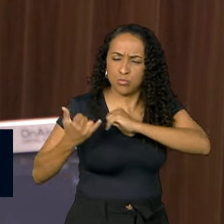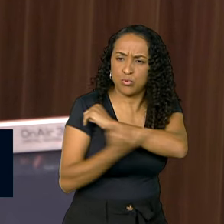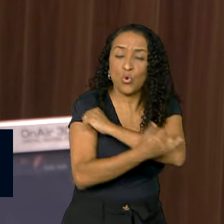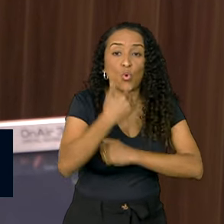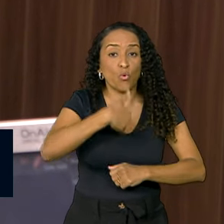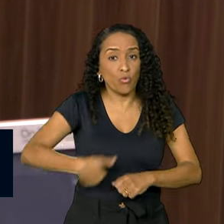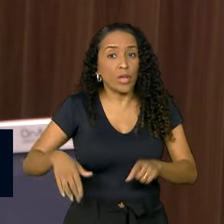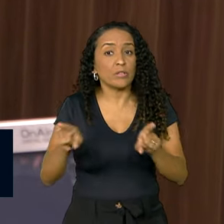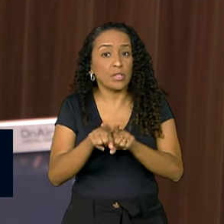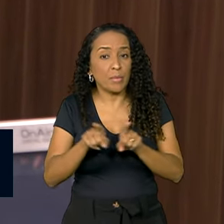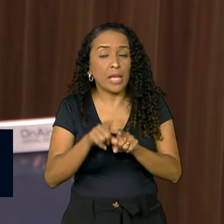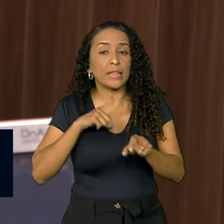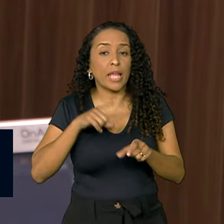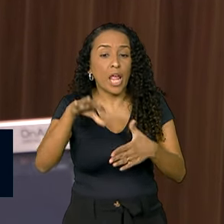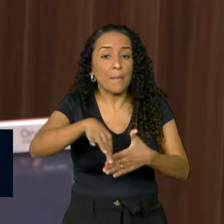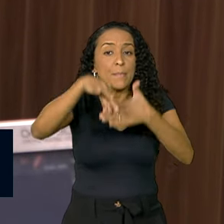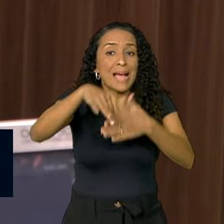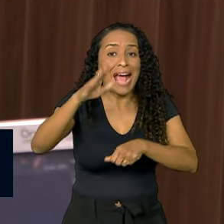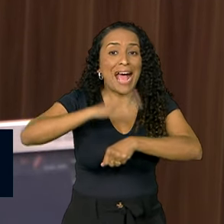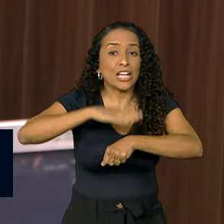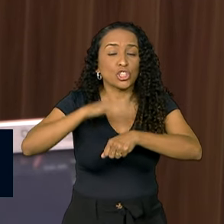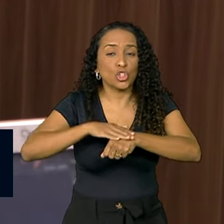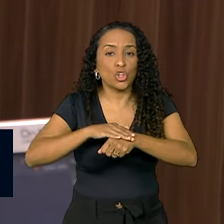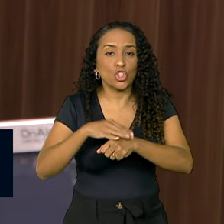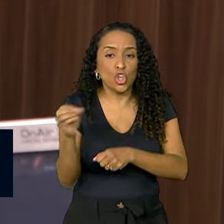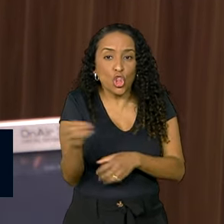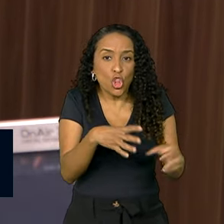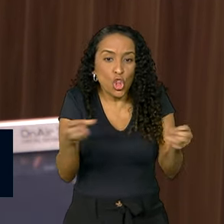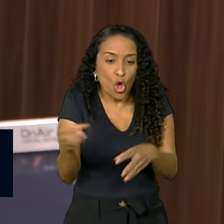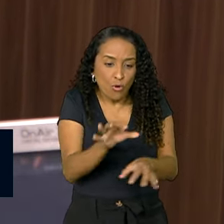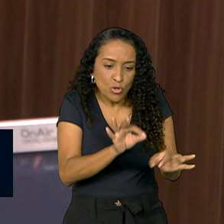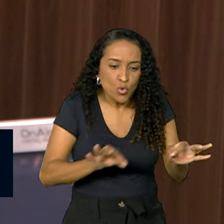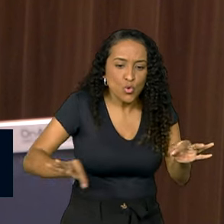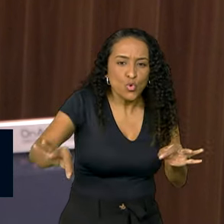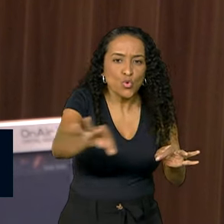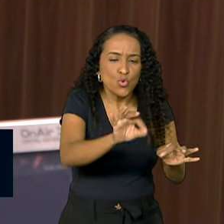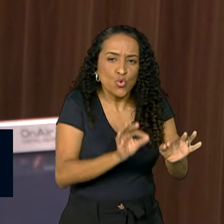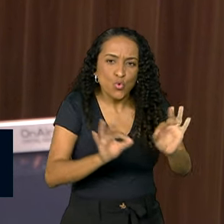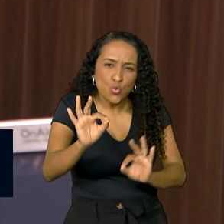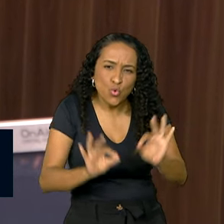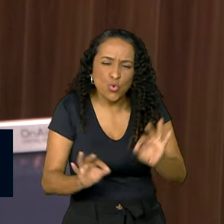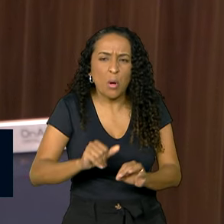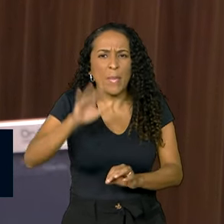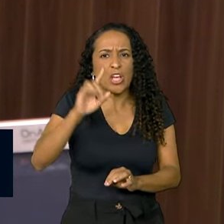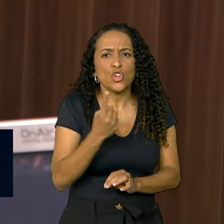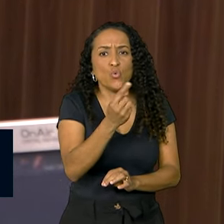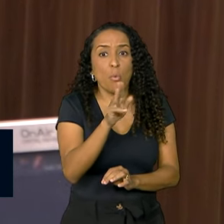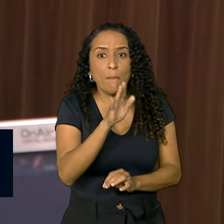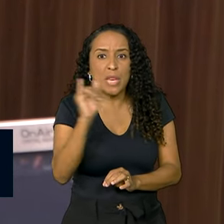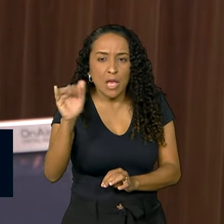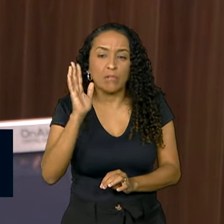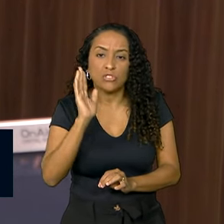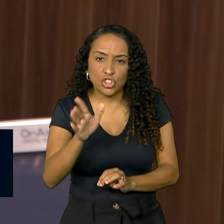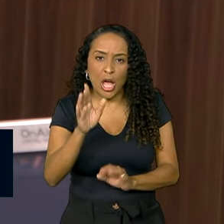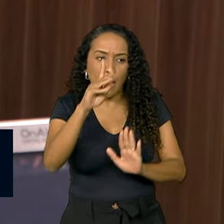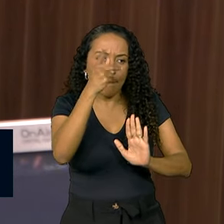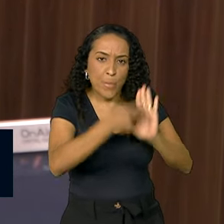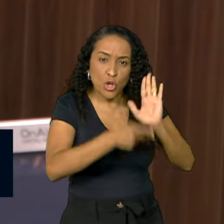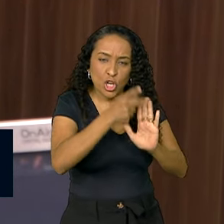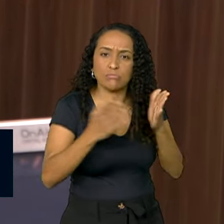governo também tem priorizado ações de revitalização da bacia foram mais de de 1 bilhão já de projetos